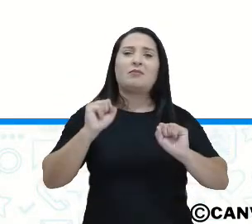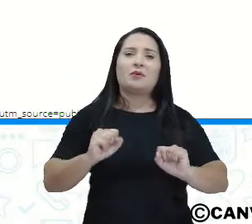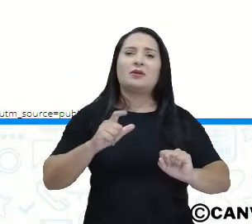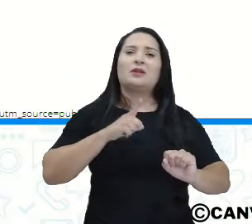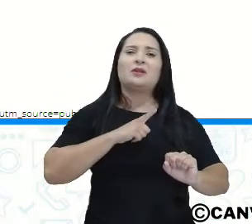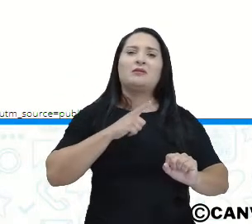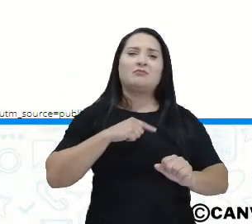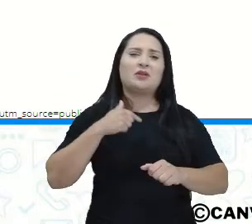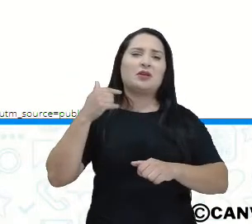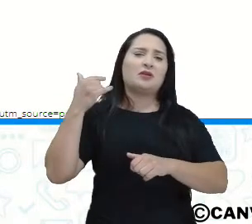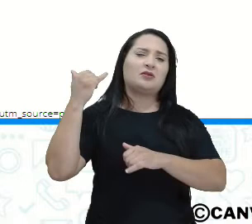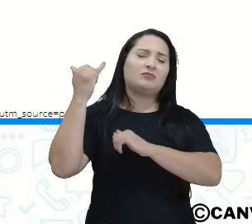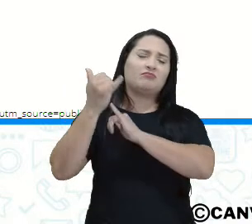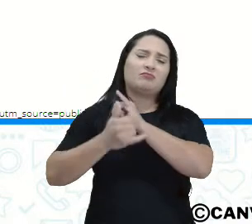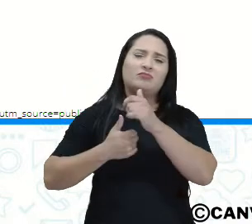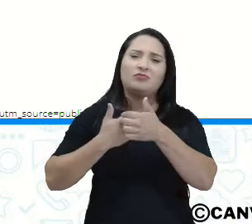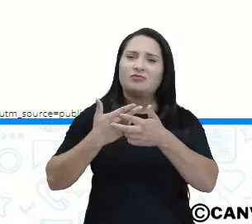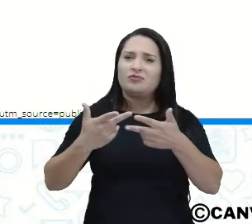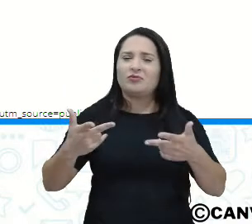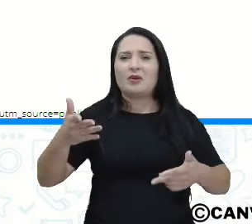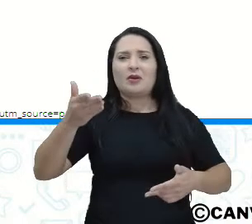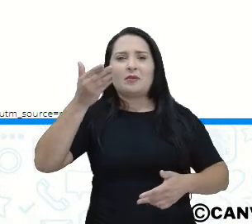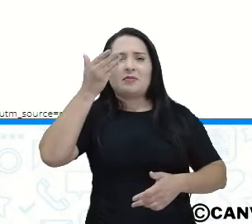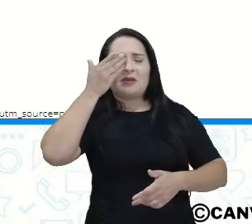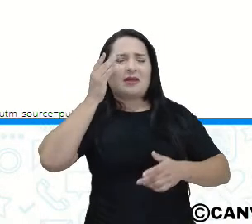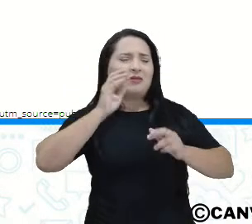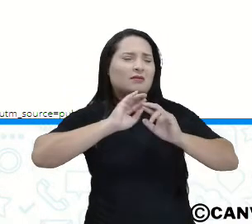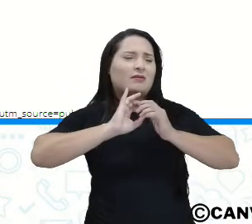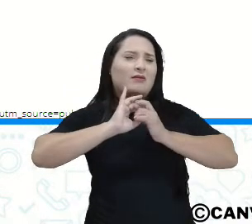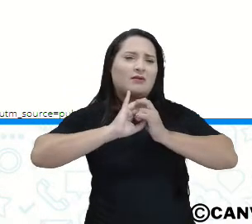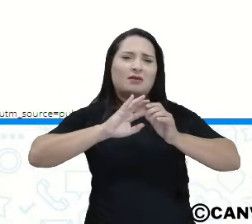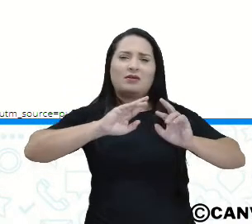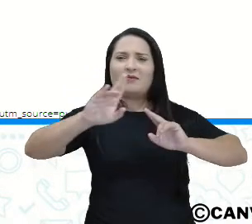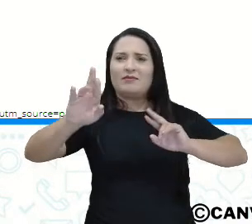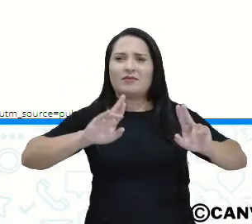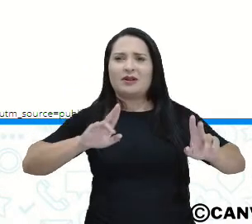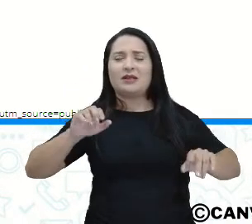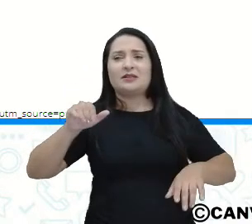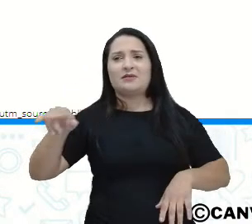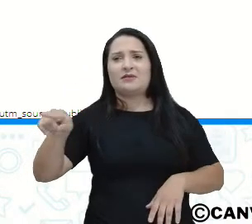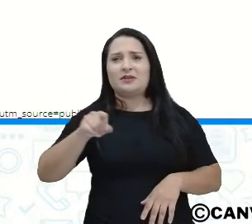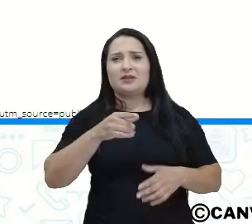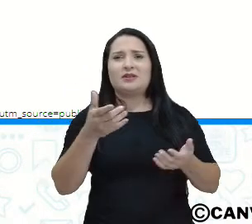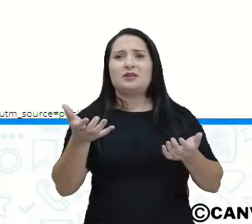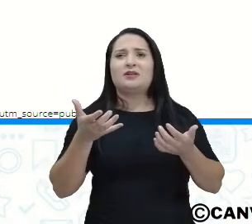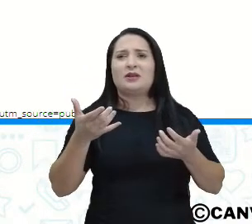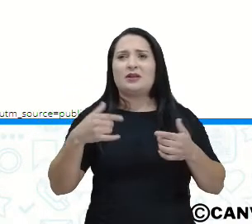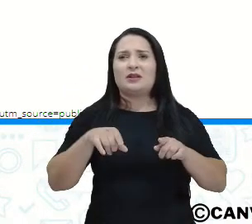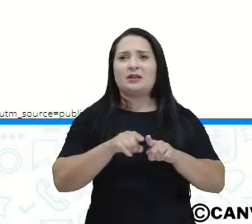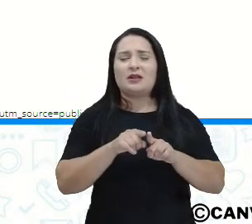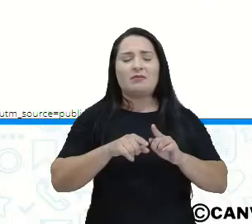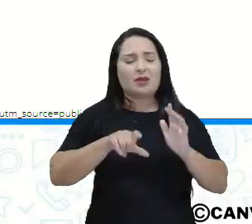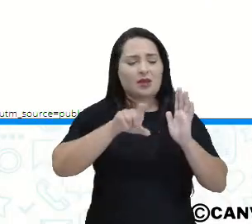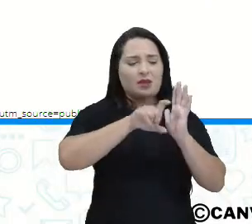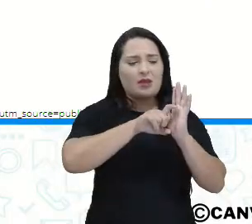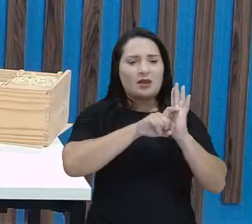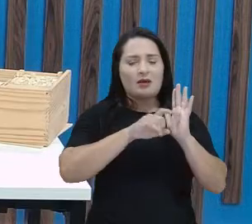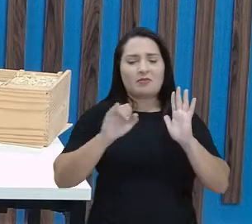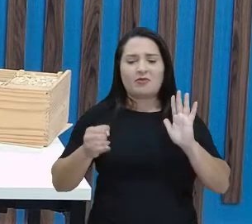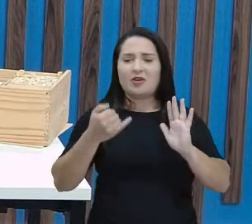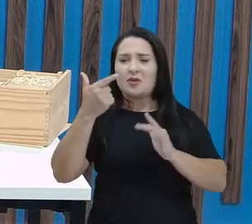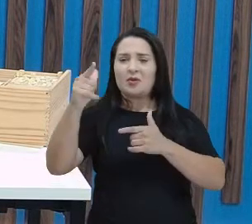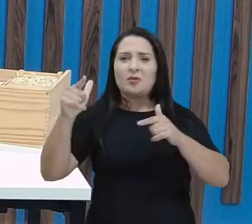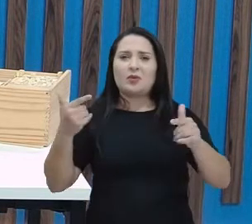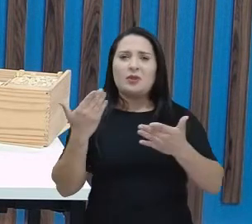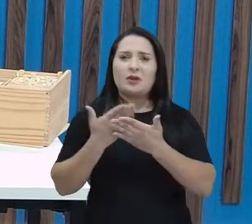fadas, piratas, o que vocês quiserem. E para os professores que quiserem usar o template para aula, temos aí esse QR Code para vocês